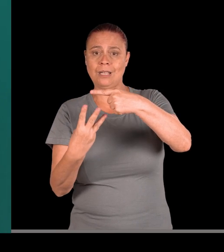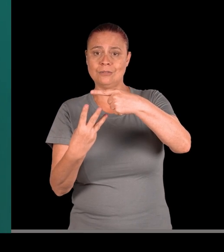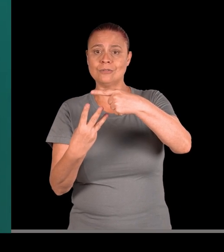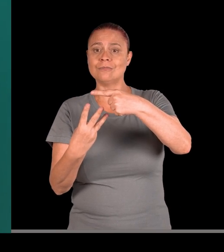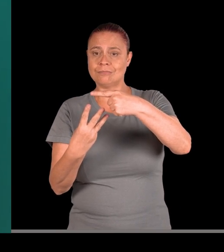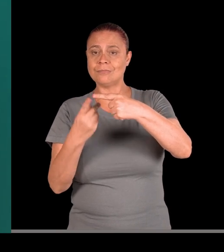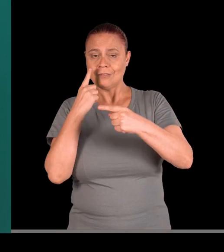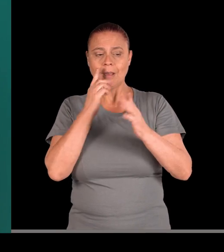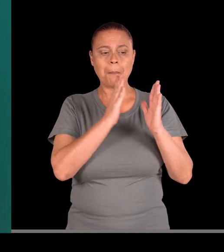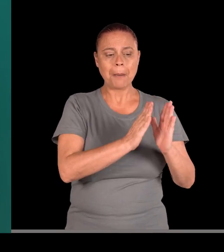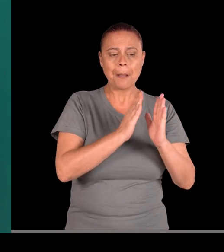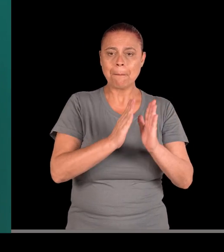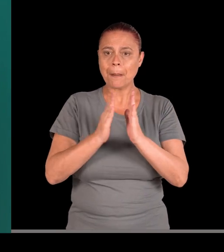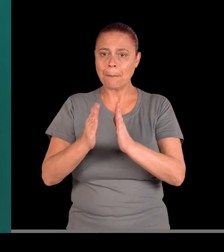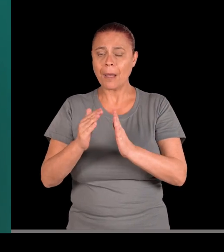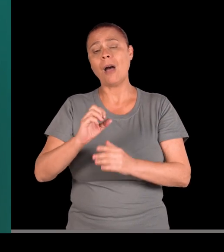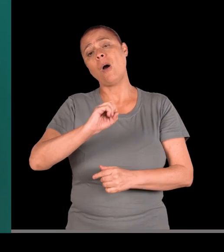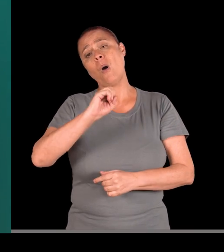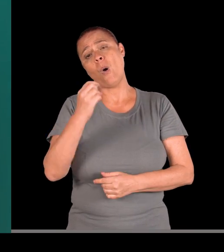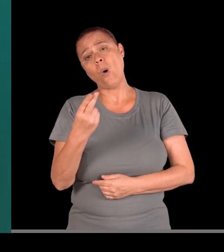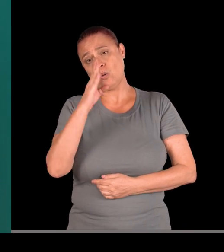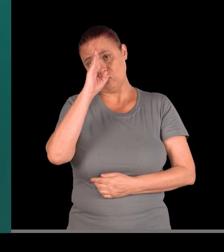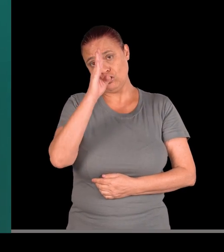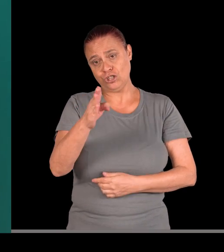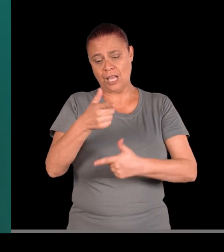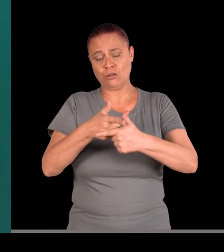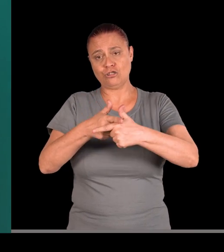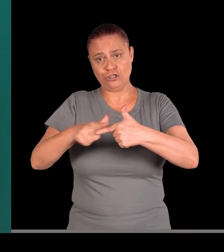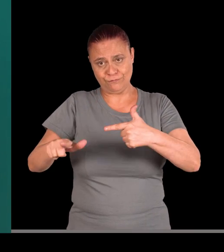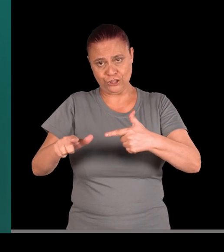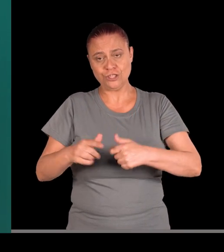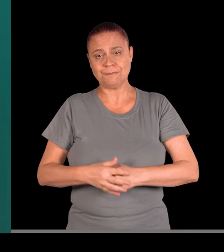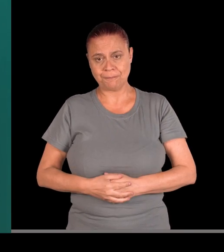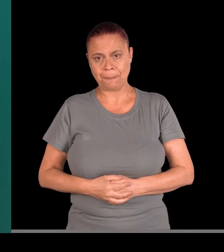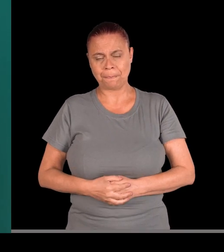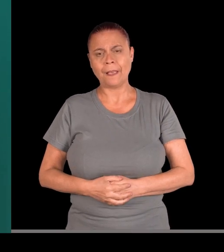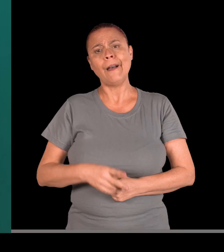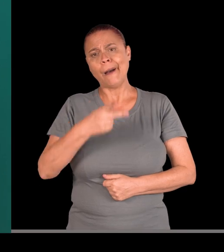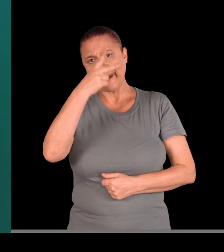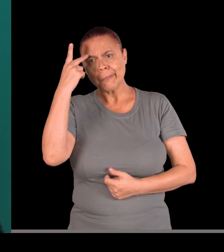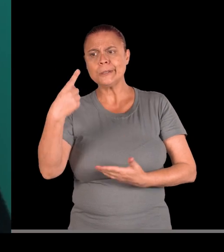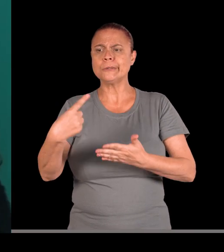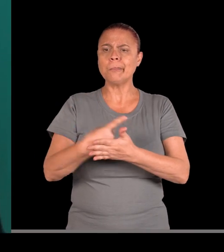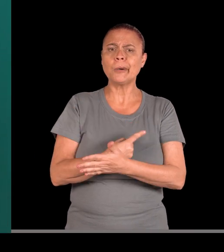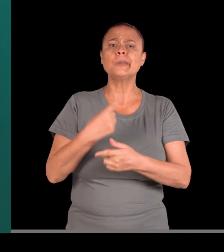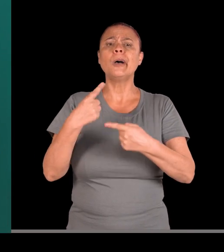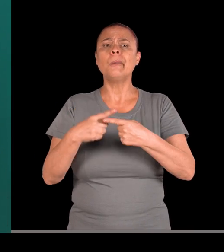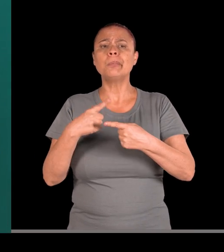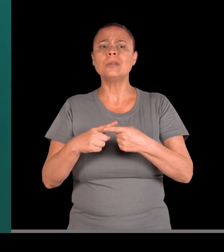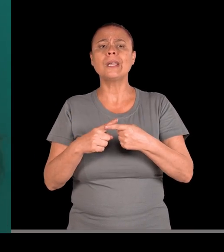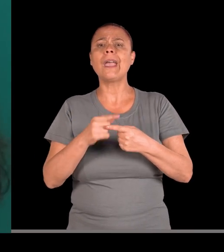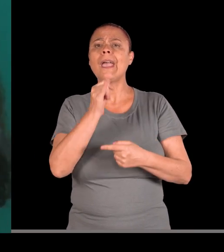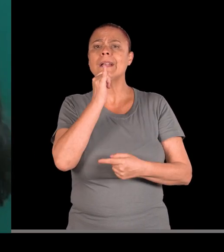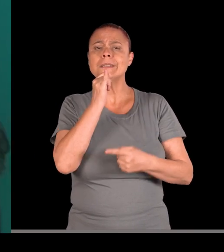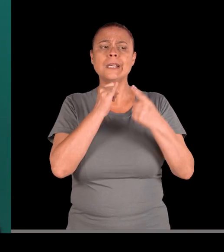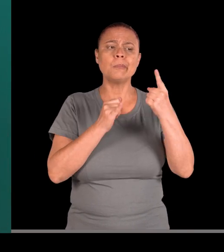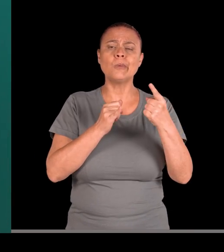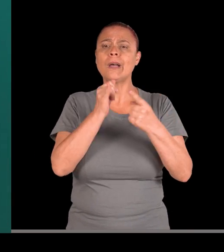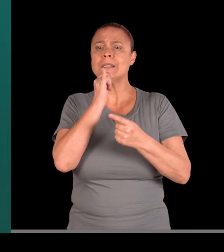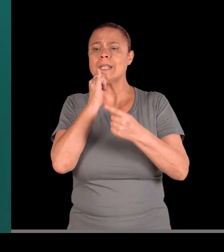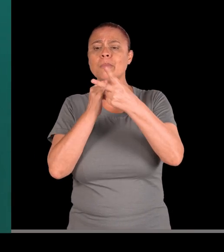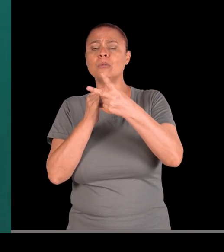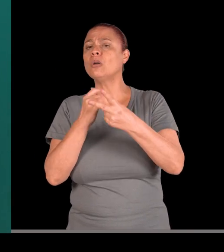Então, ou você faz passo a passo, ou você também pode fazer direto. Aí vocês vão me perguntar, por que no primeiro e no segundo você